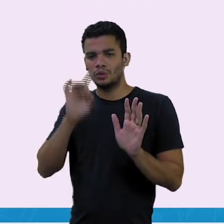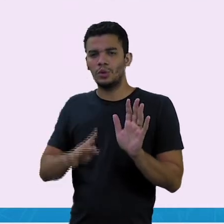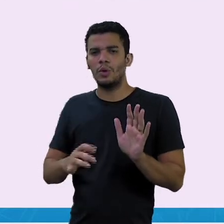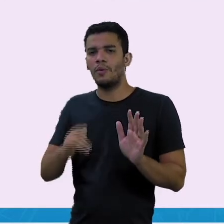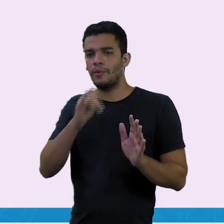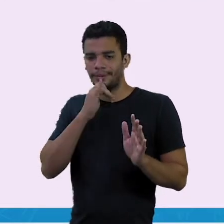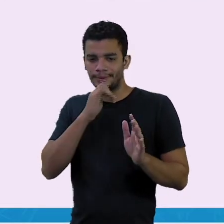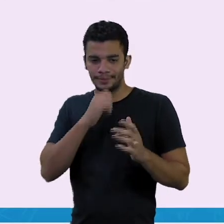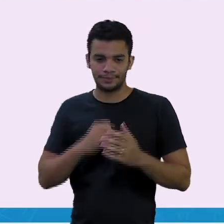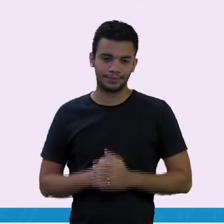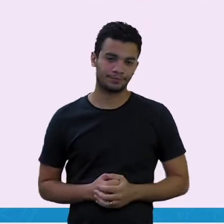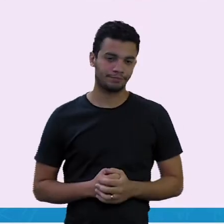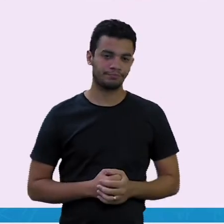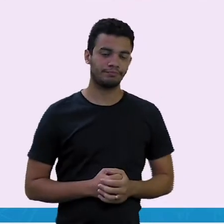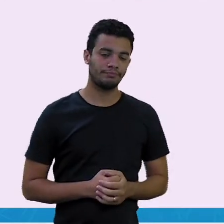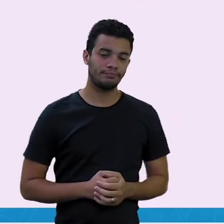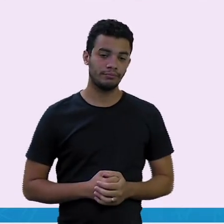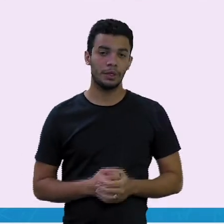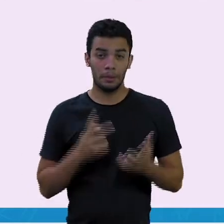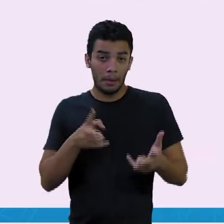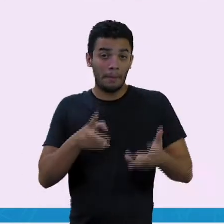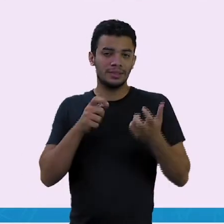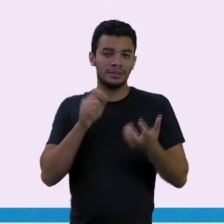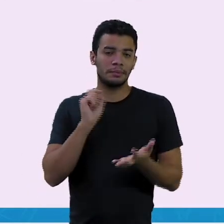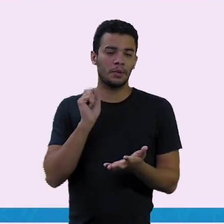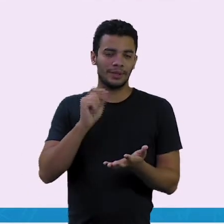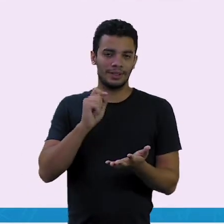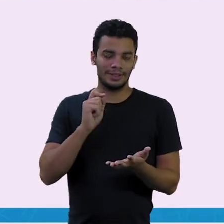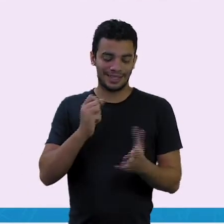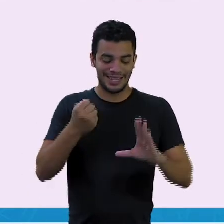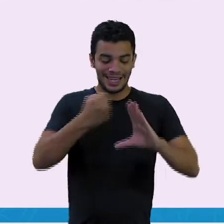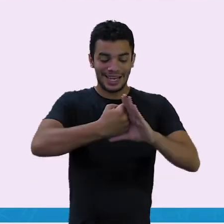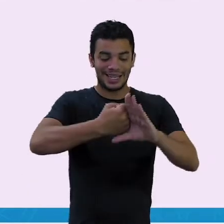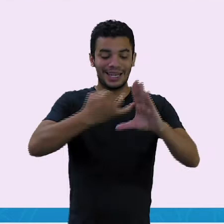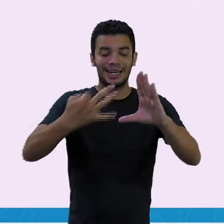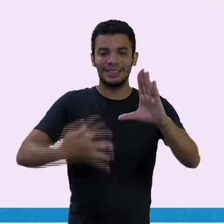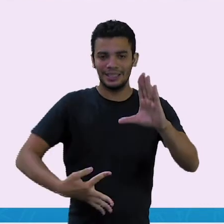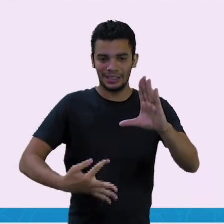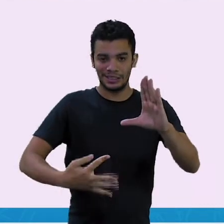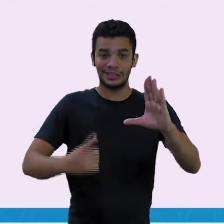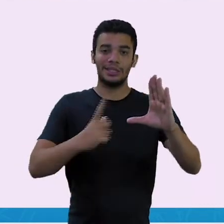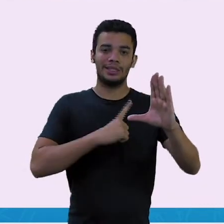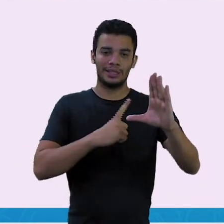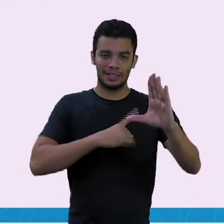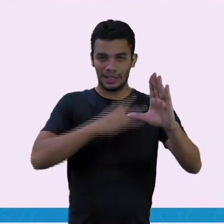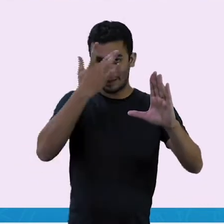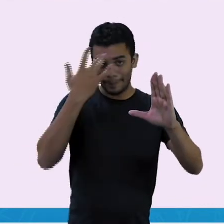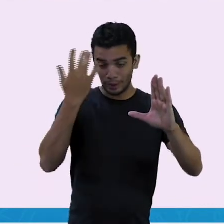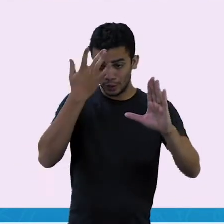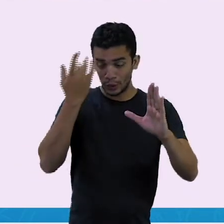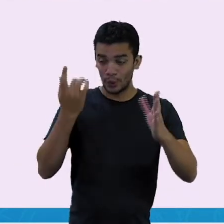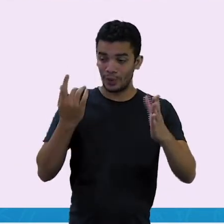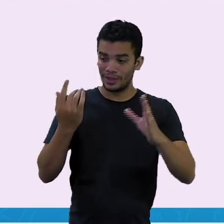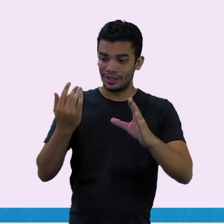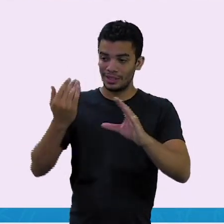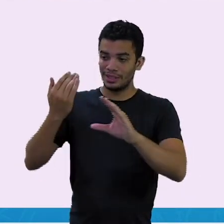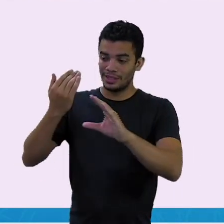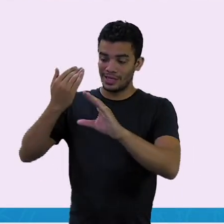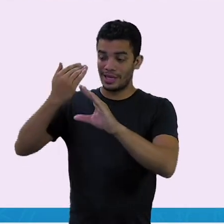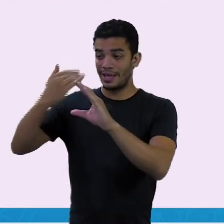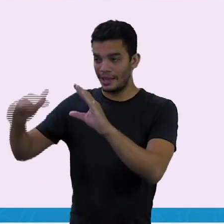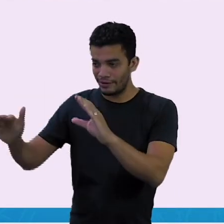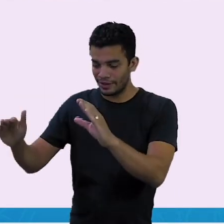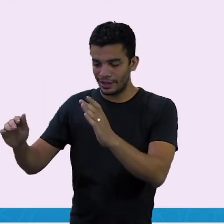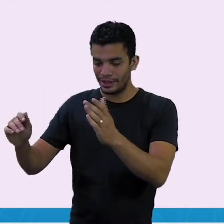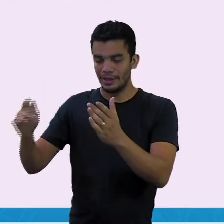aqui também eu tenho as mesmas características. Eu tenho destinatário, eu tenho remetente, eu tenho a